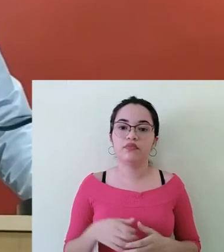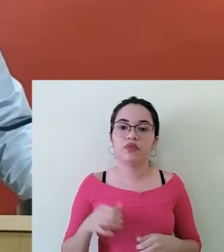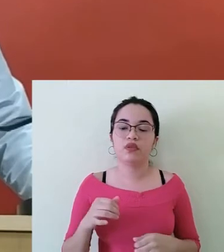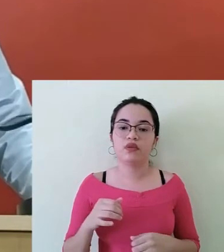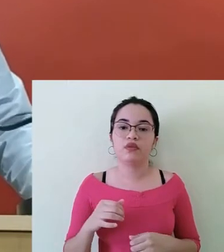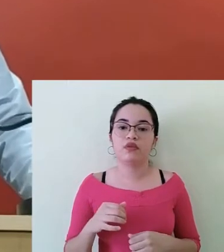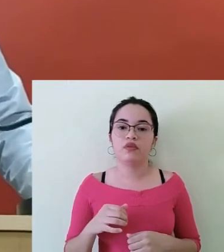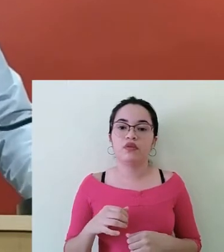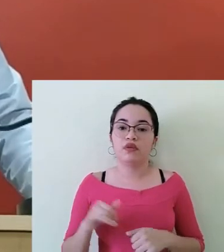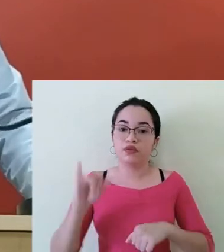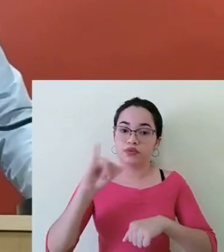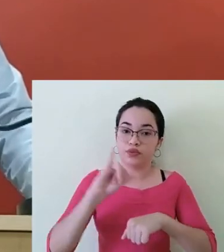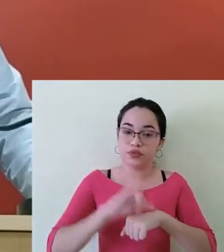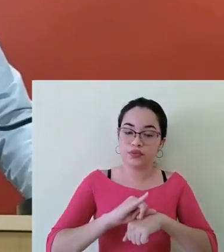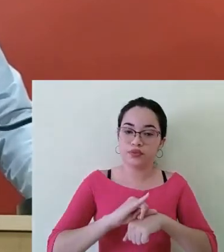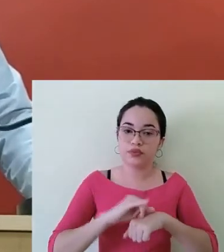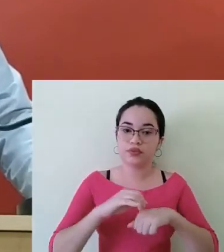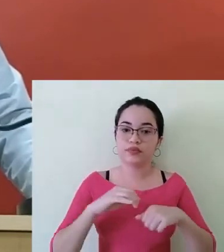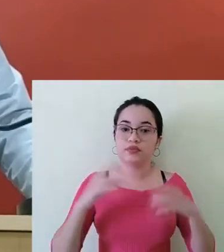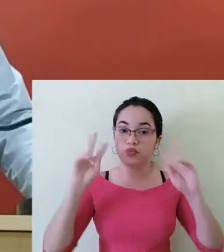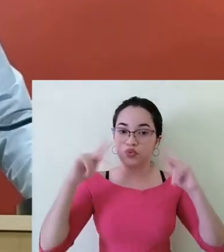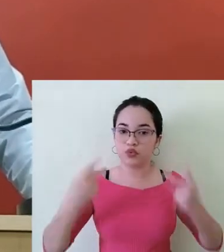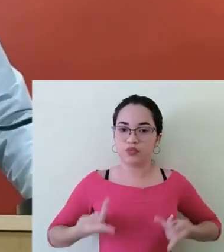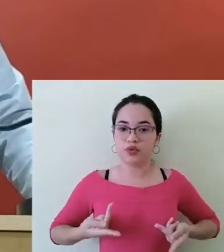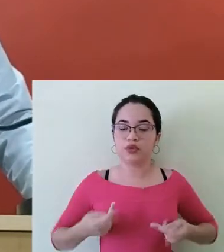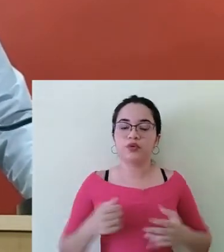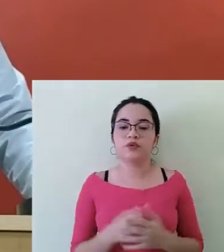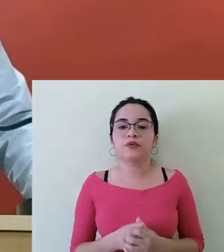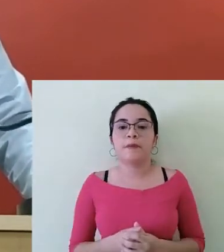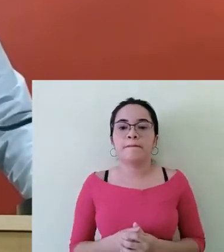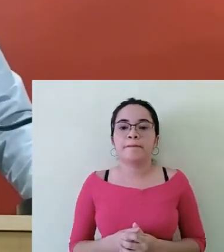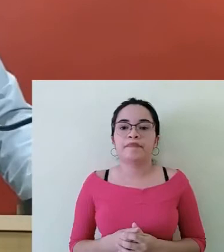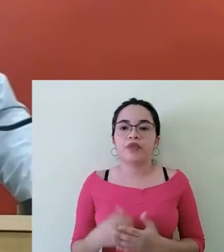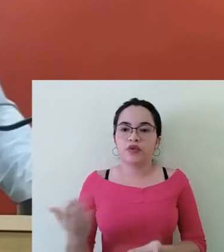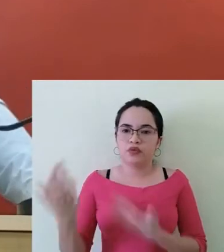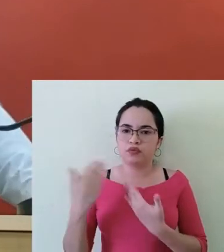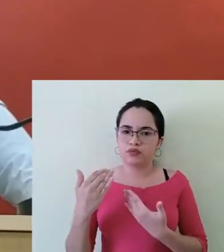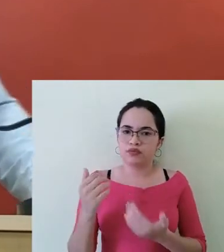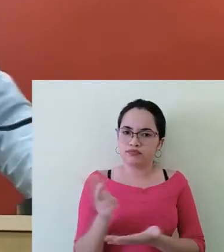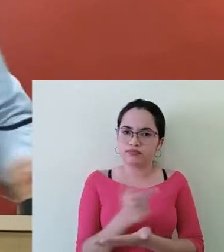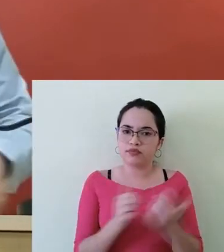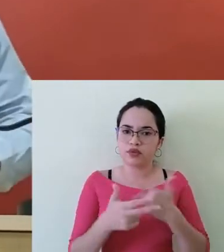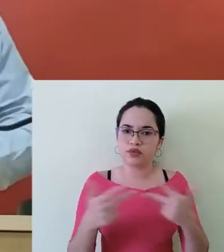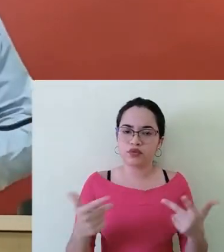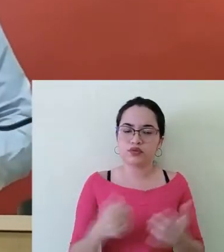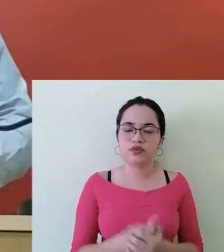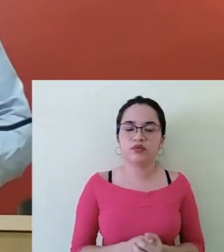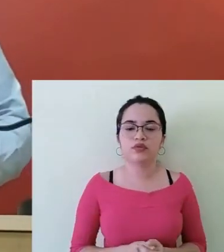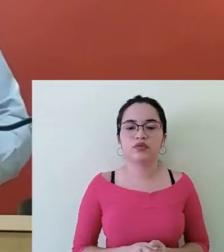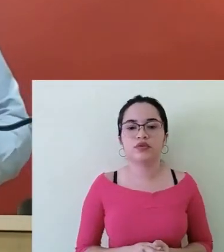raça humana, ela trouxe, né, vários efeitos. Um deles foi